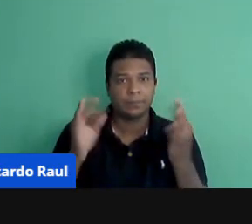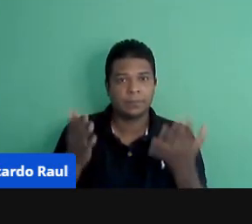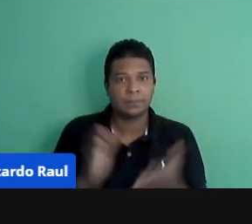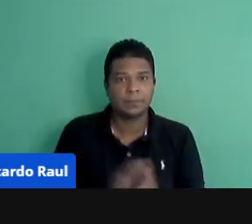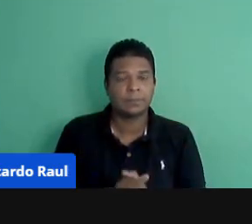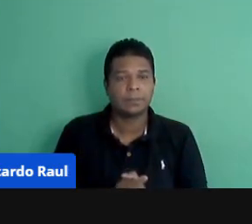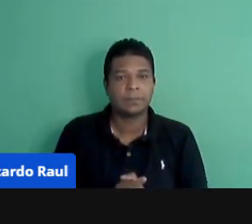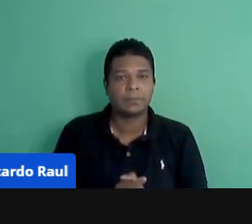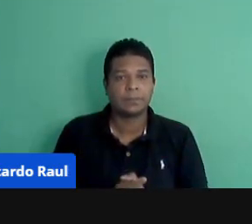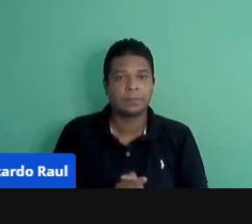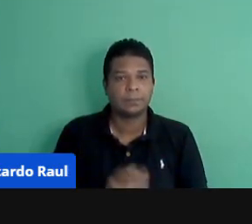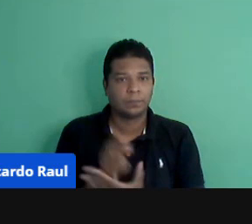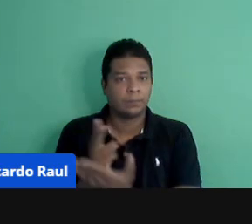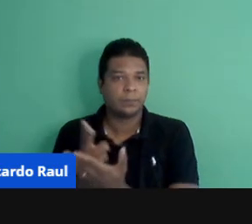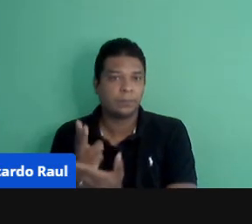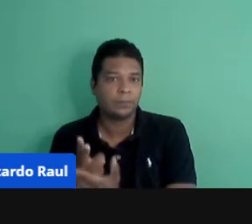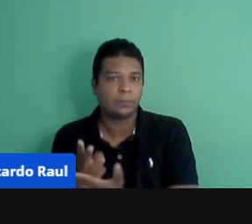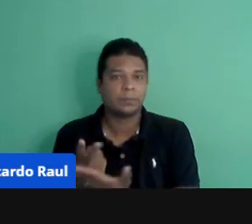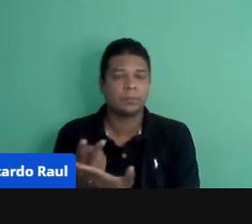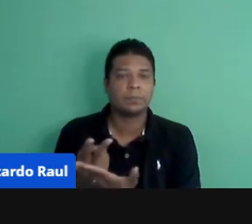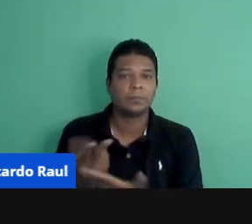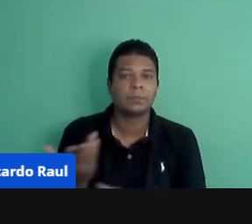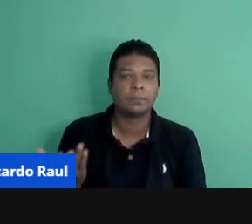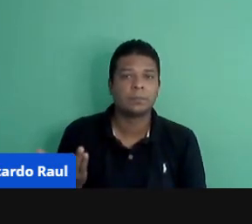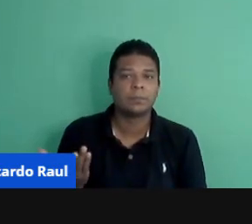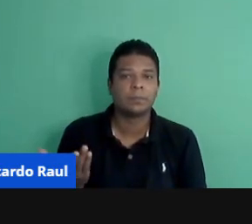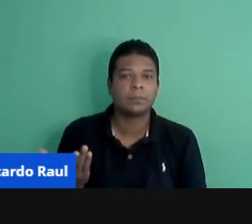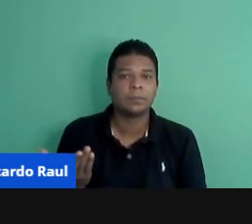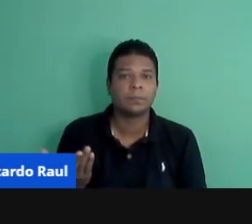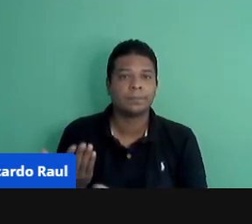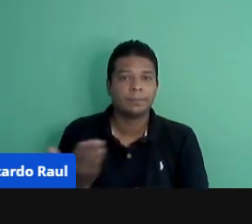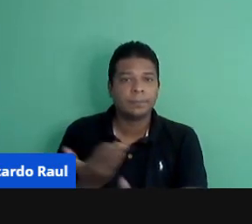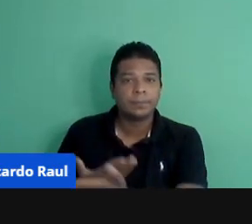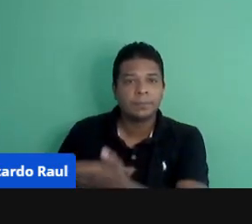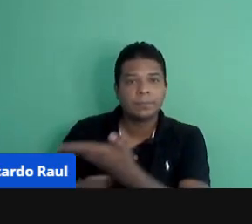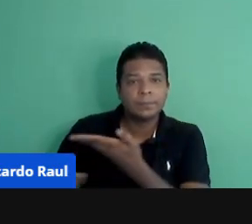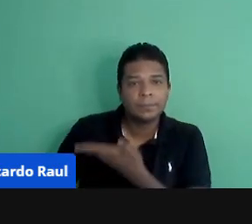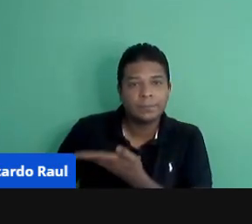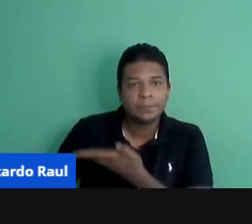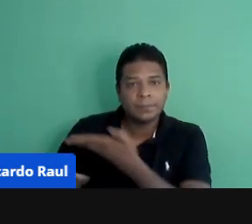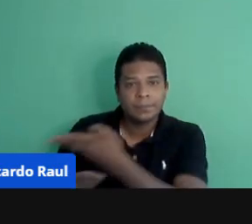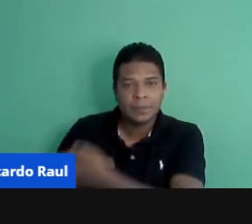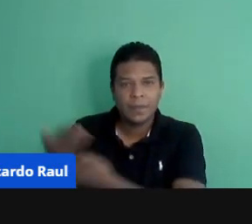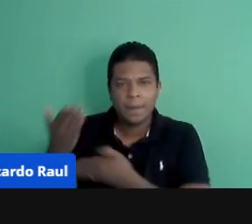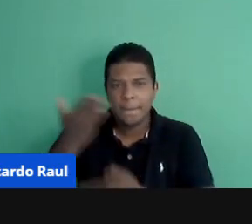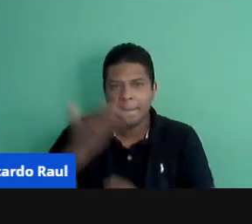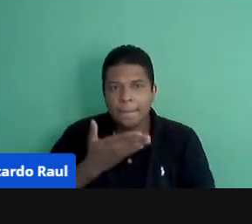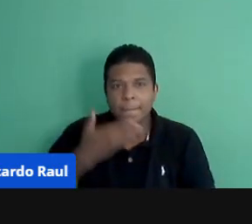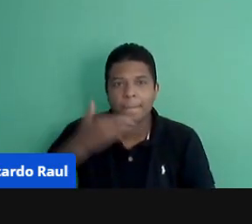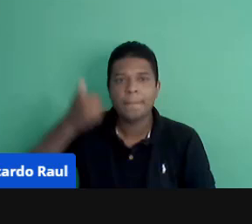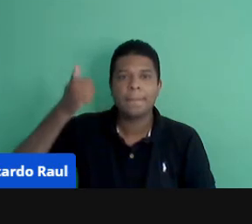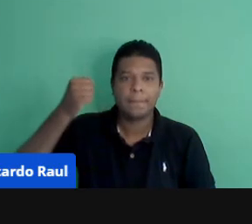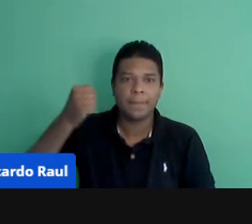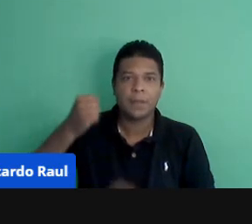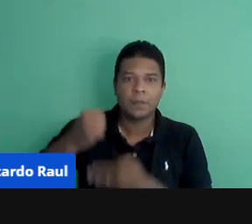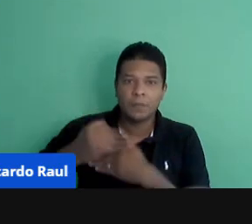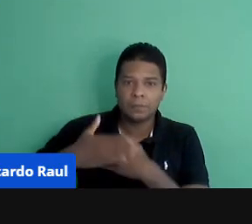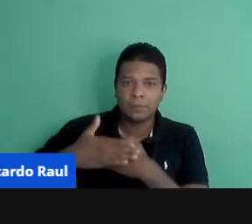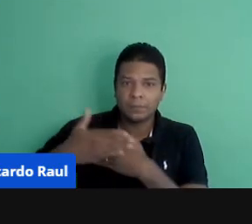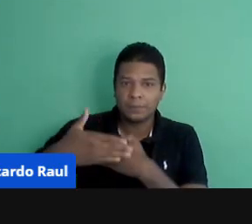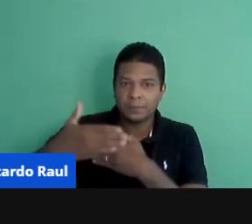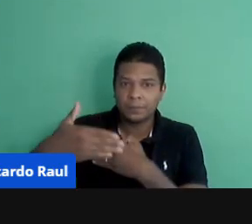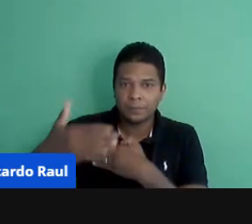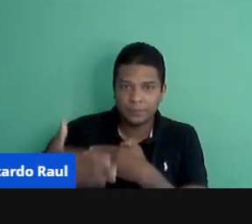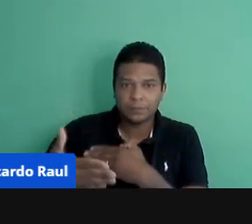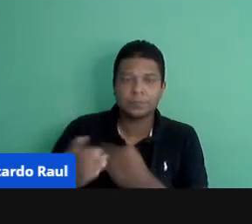costumeira, né? Então, essa interação ela foi melhorando na medida que o tempo foi passando, até